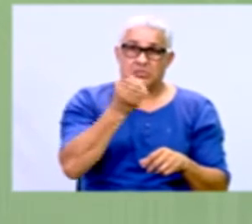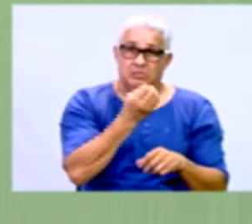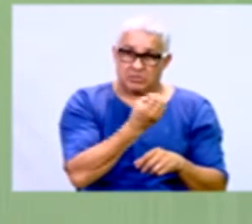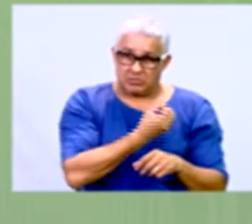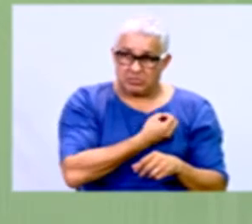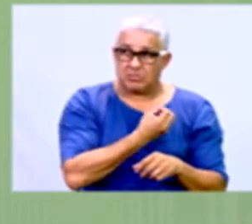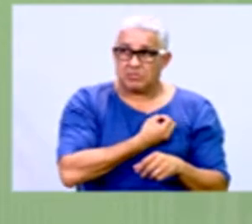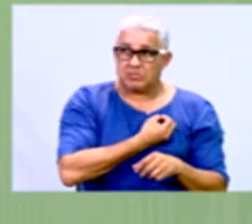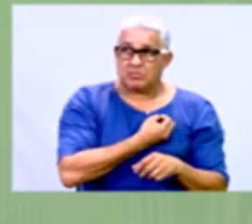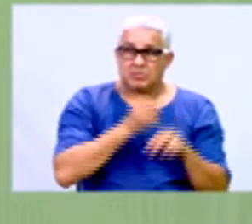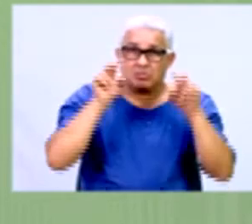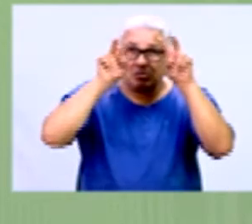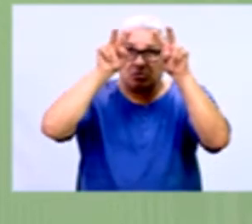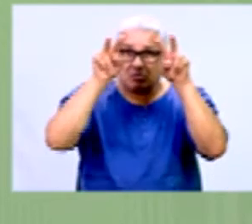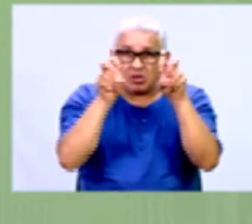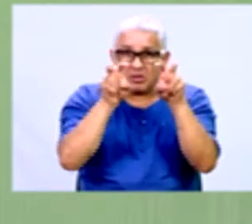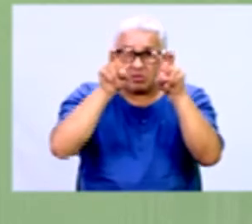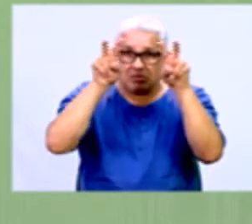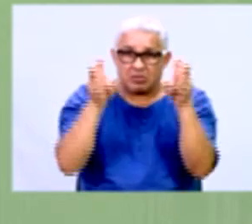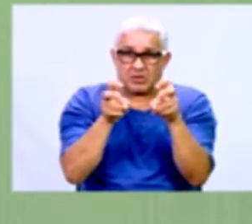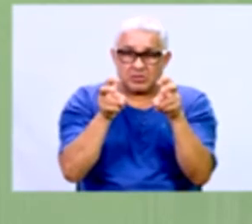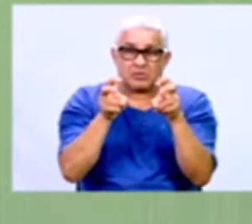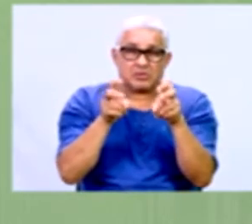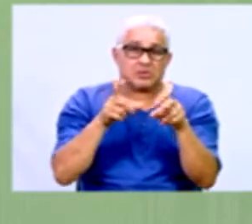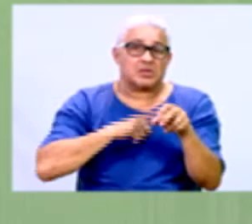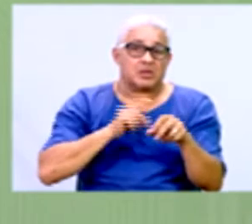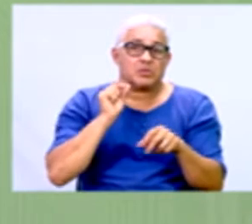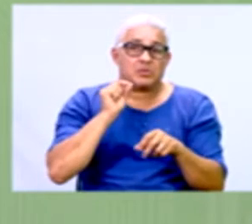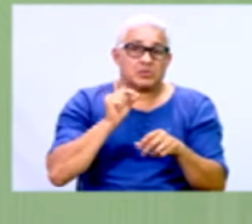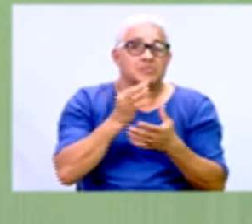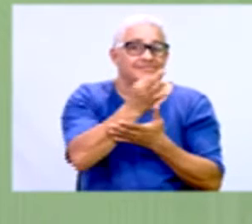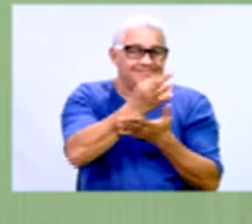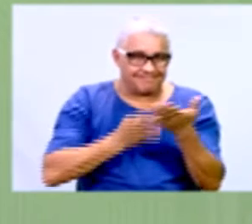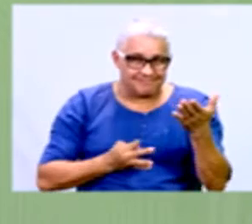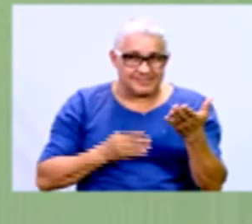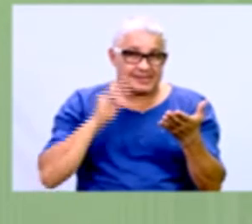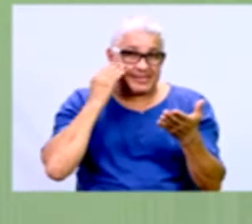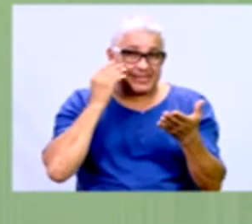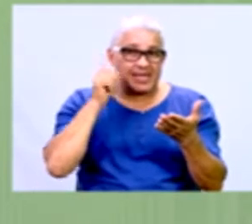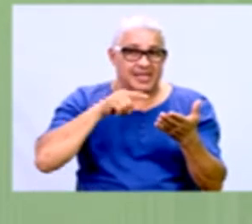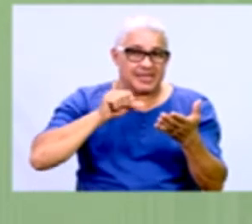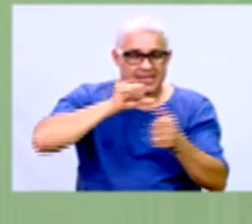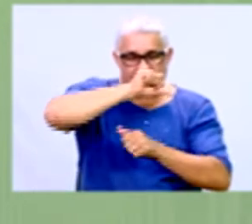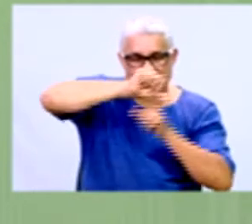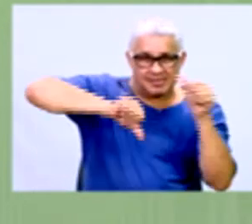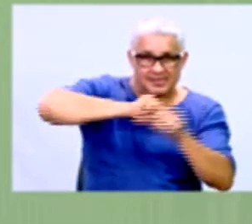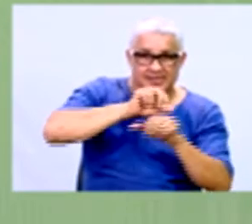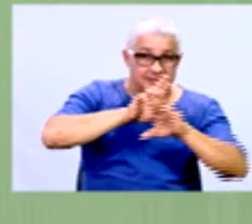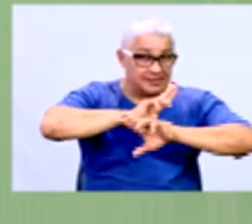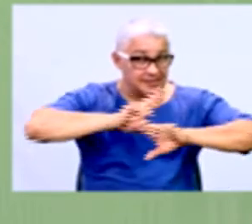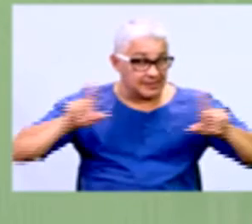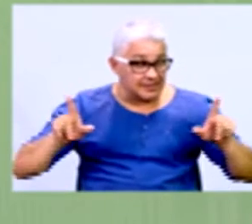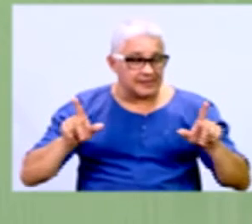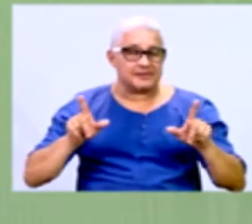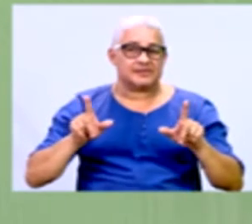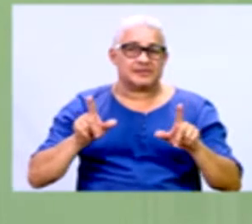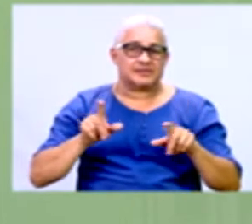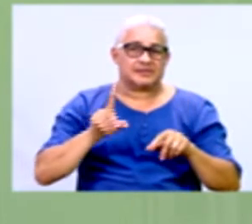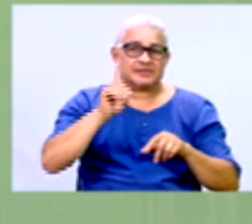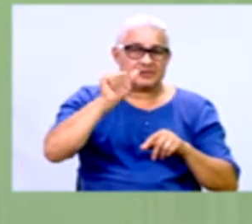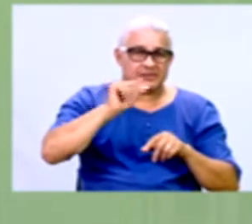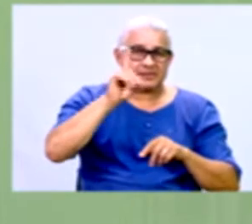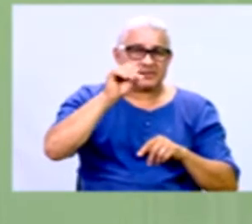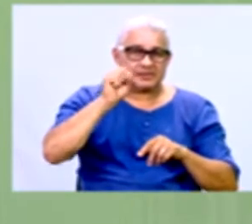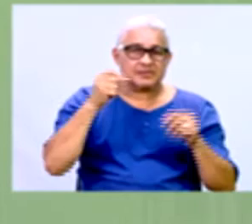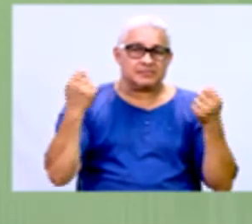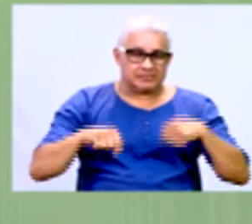esse 20 entre aspas, ele vai estar representado como um texto, né? Então a gente tem que aprender a diferenciar quais são os tipos de dados que a gente vai